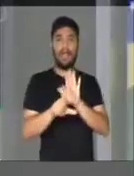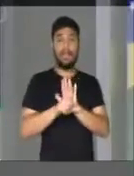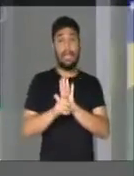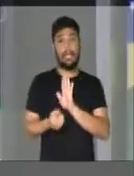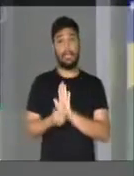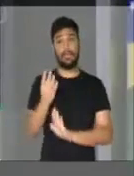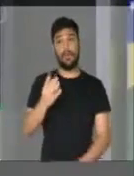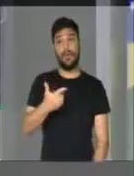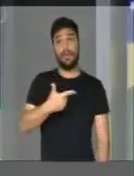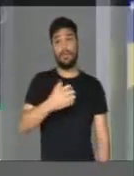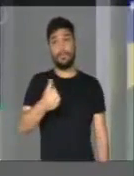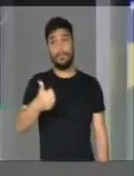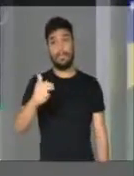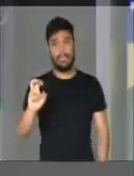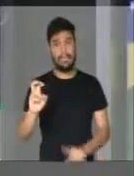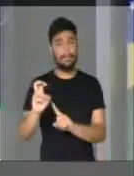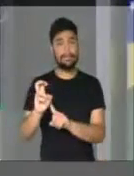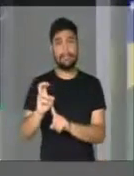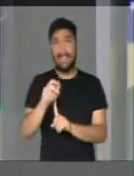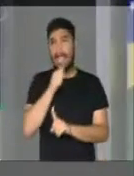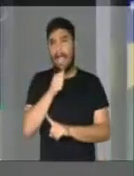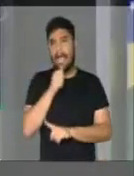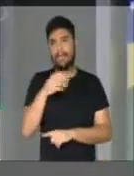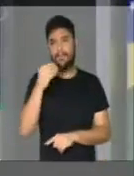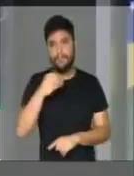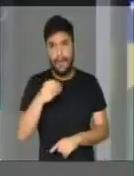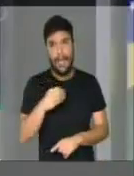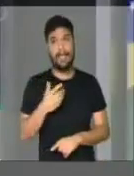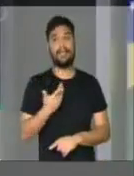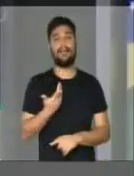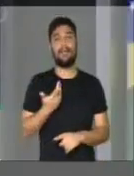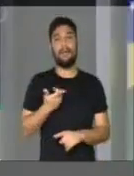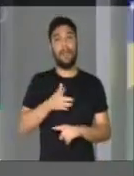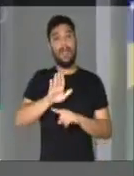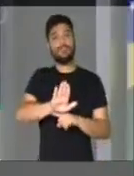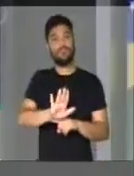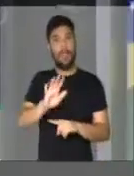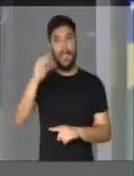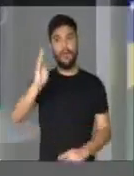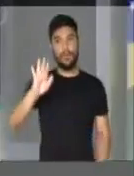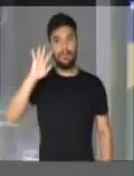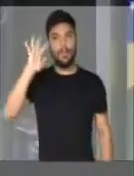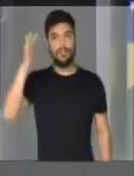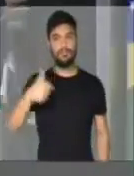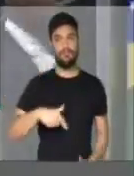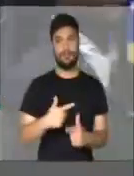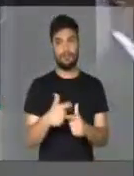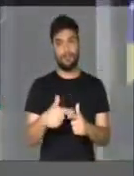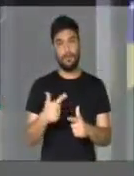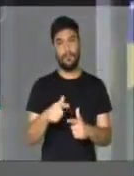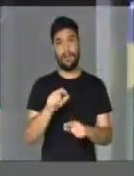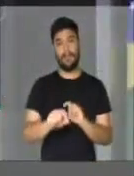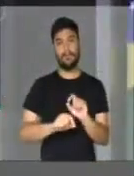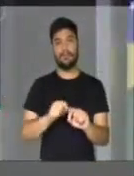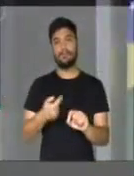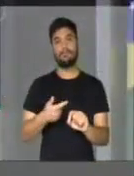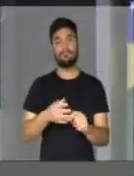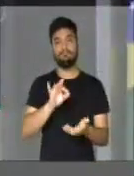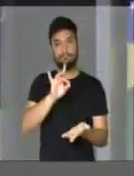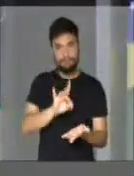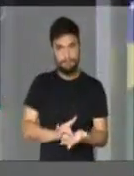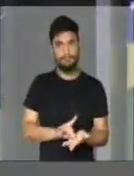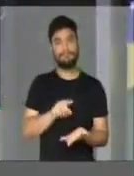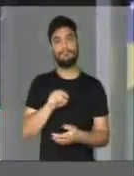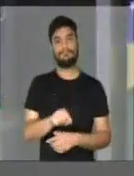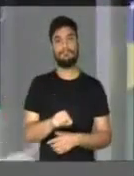lei de 2015 sobre o assunto não teria se mostrado suficiente para adotar o país legislação específica contemplando mecanismos que lhe